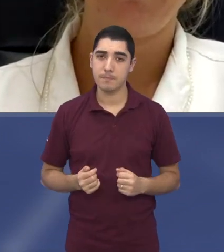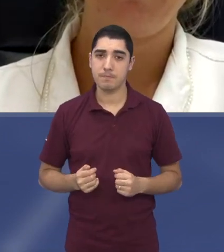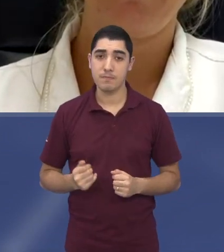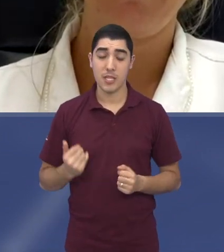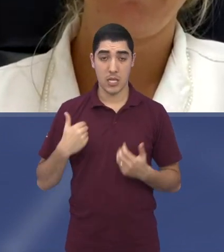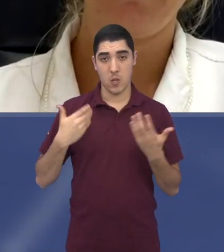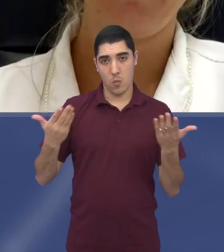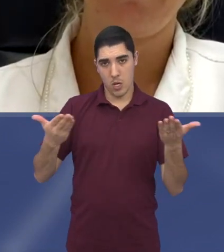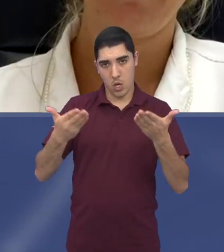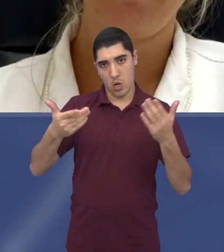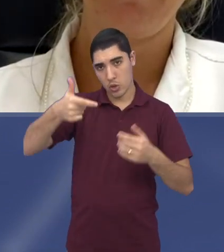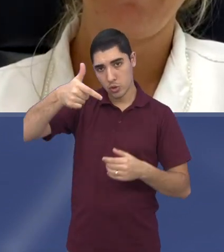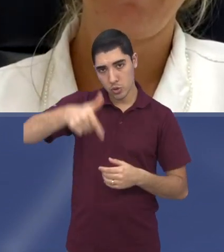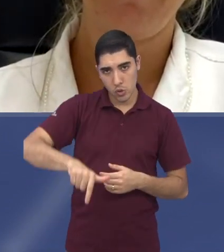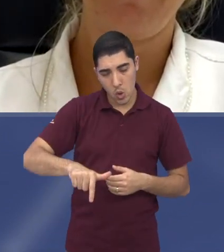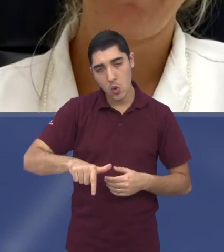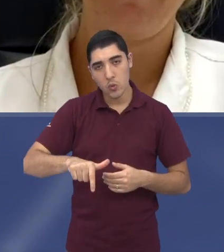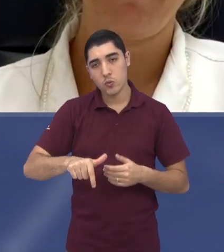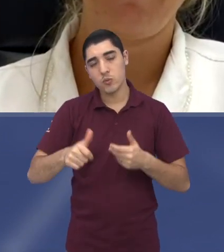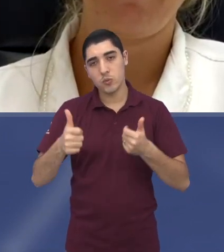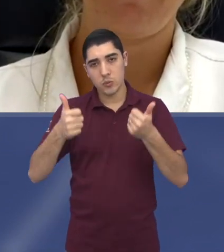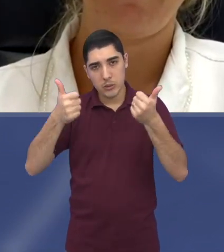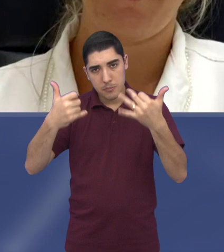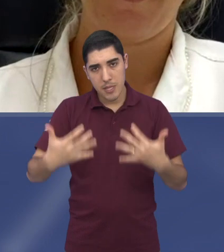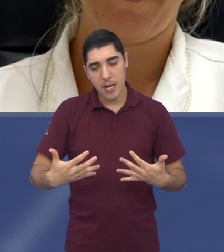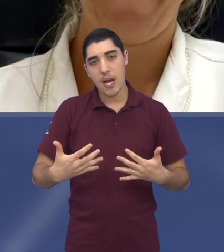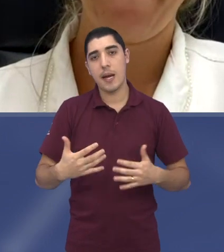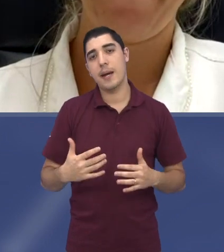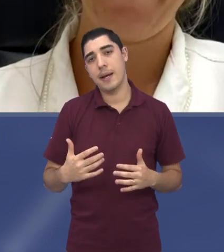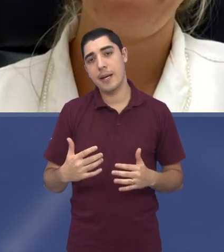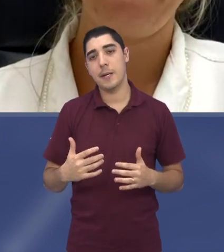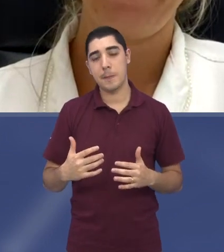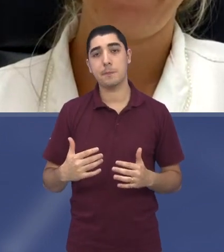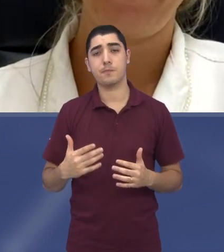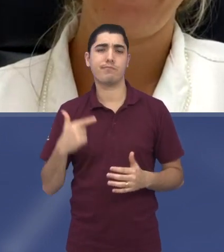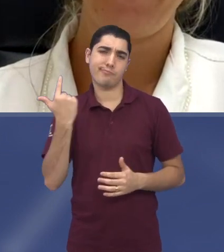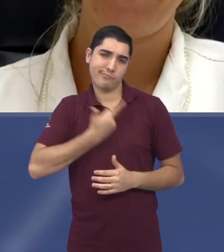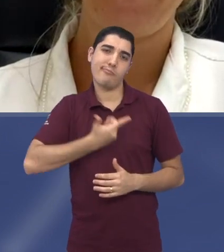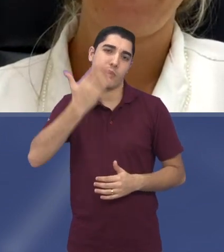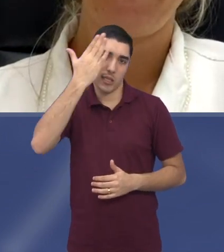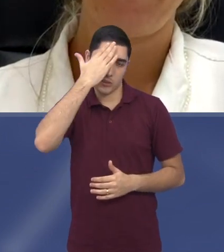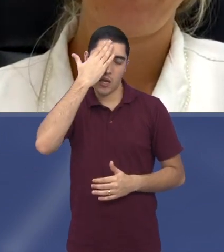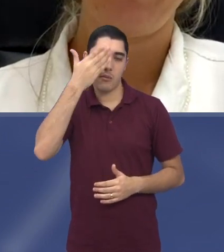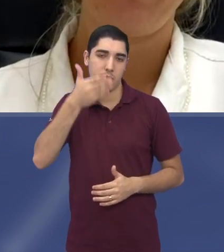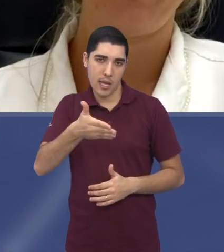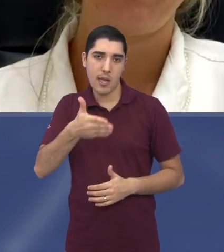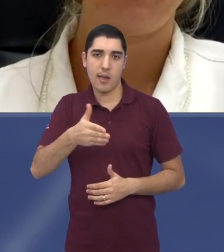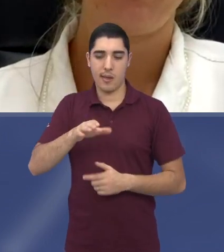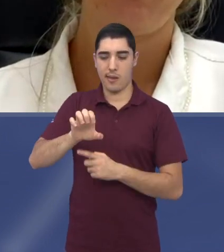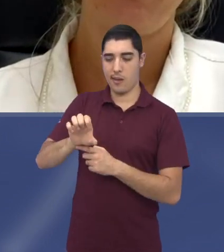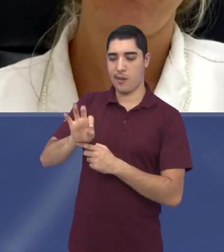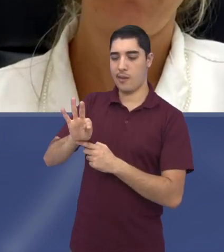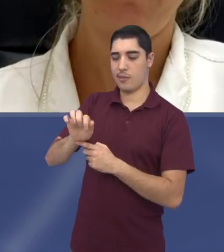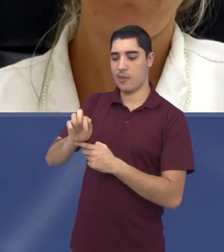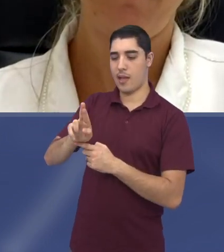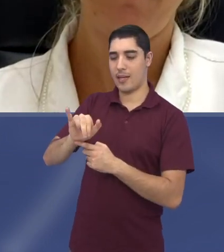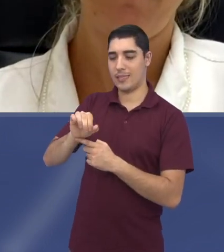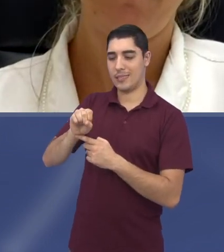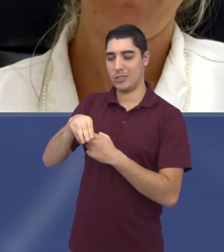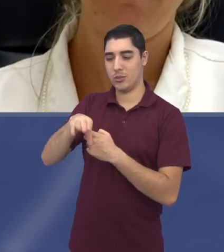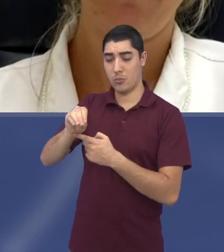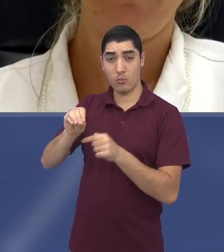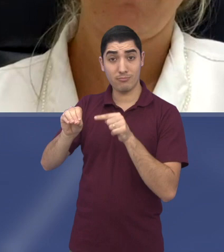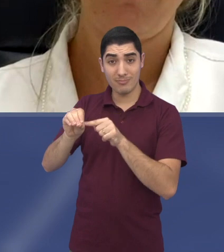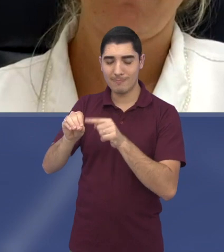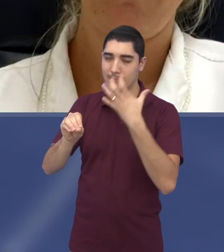vou voltar falando, né, sobre... a gente sabe do etarismo, né, que é uma coisa muito séria,